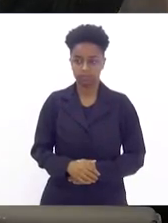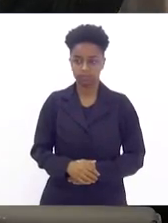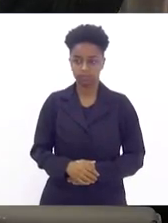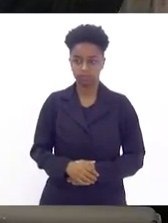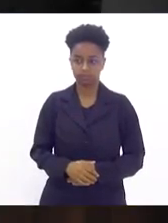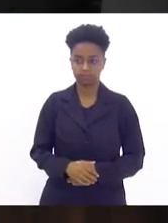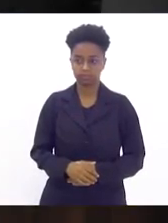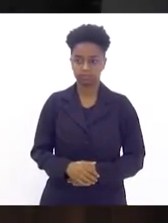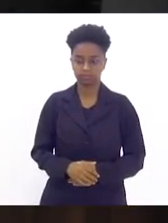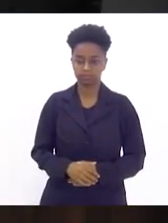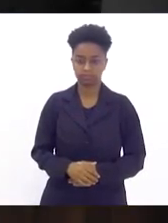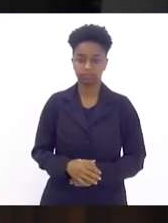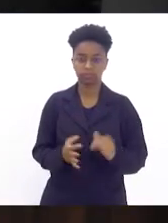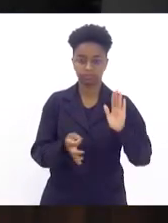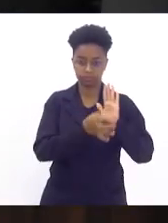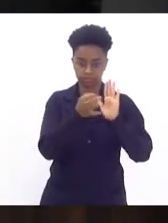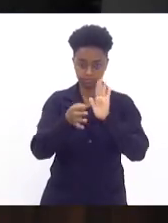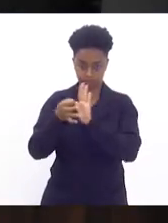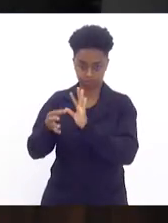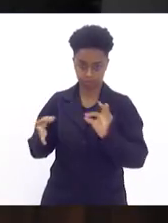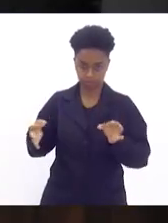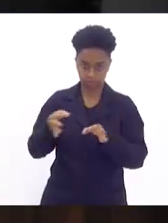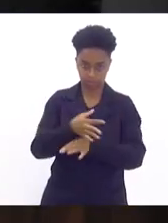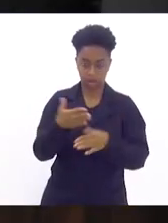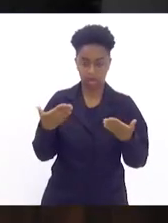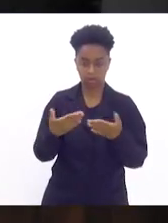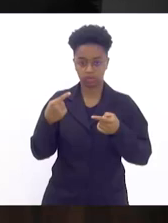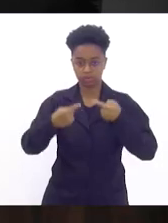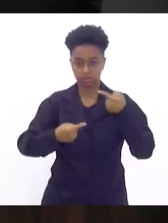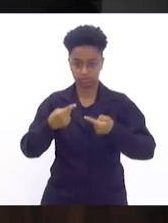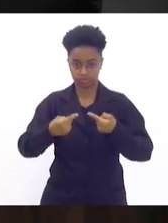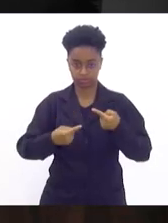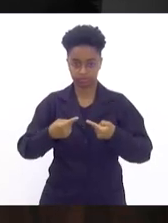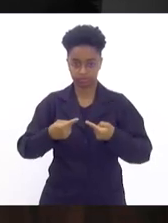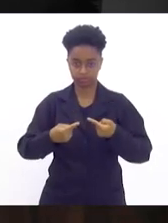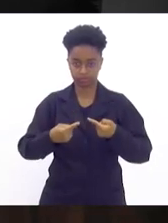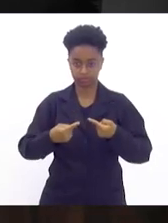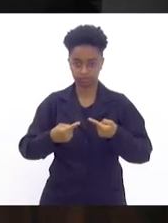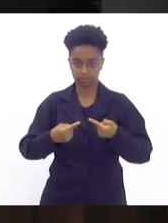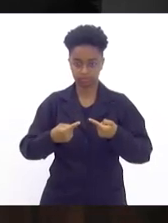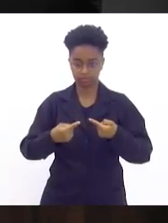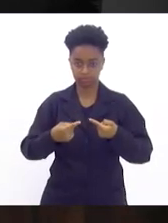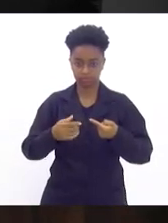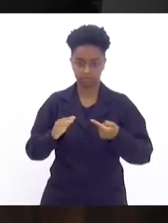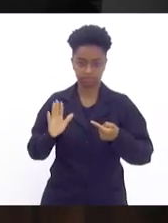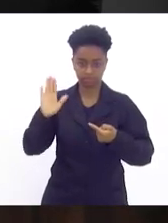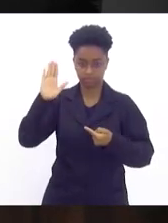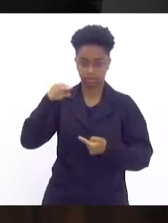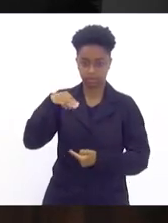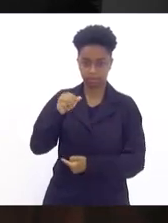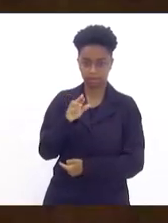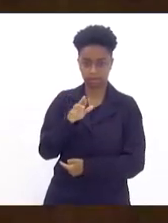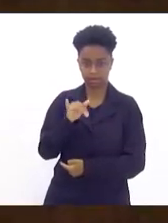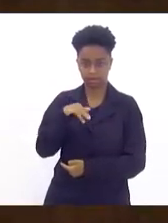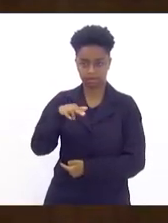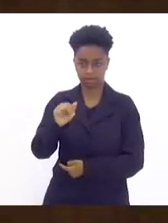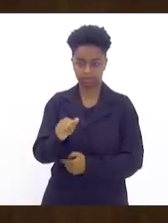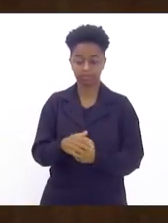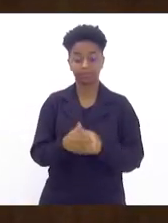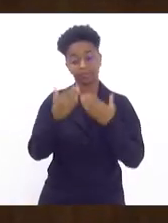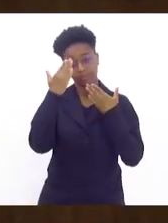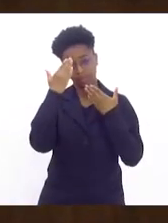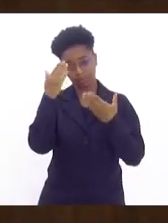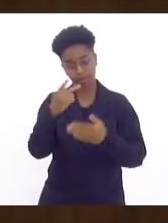com os pareceres emitidos em discussão deputada Marina do MST Obrigada